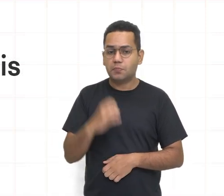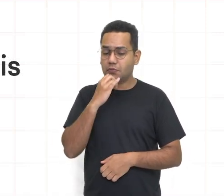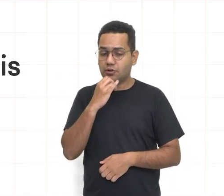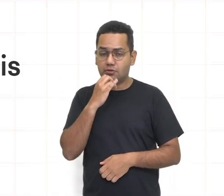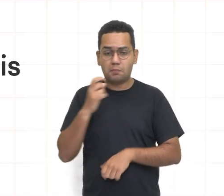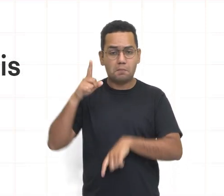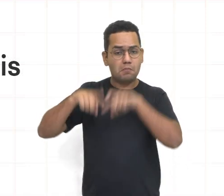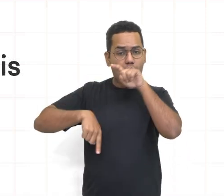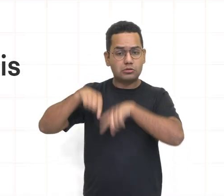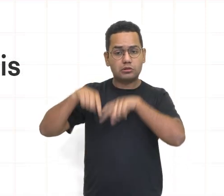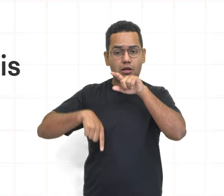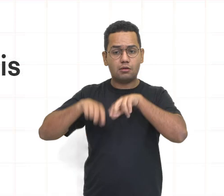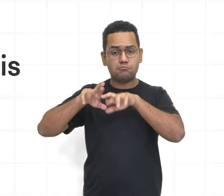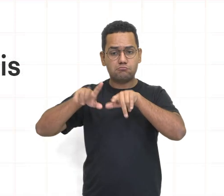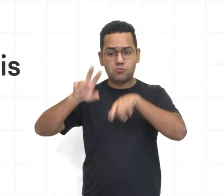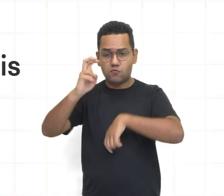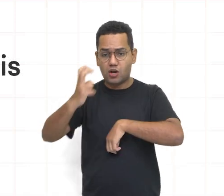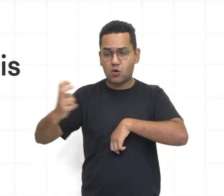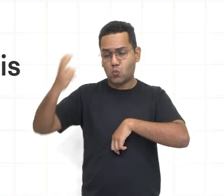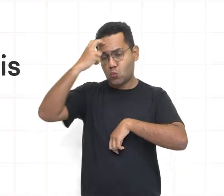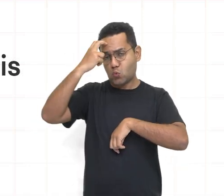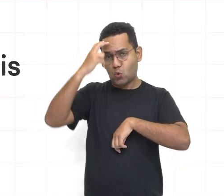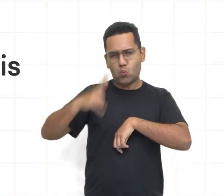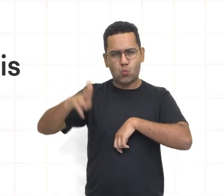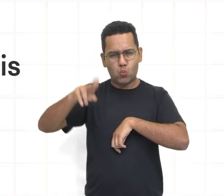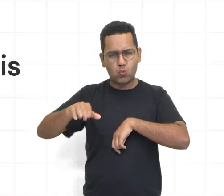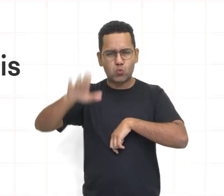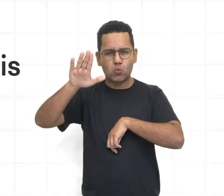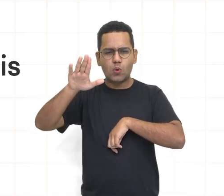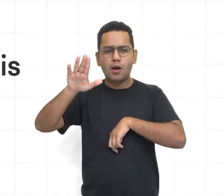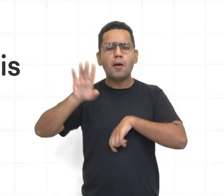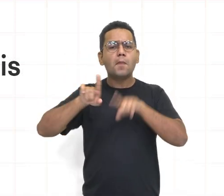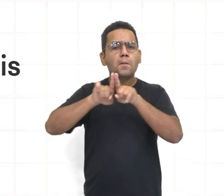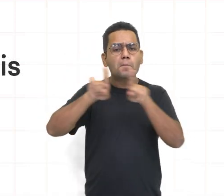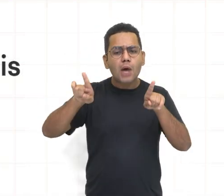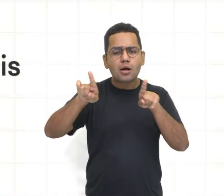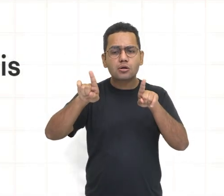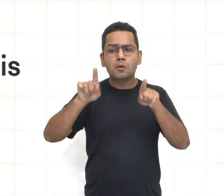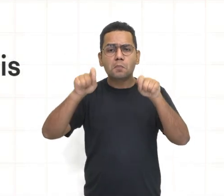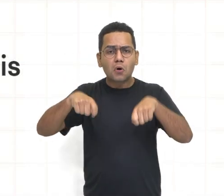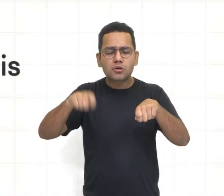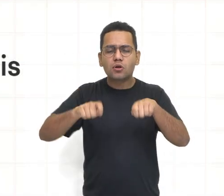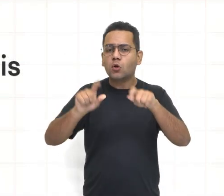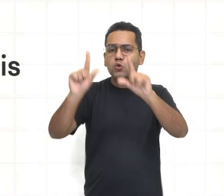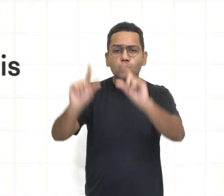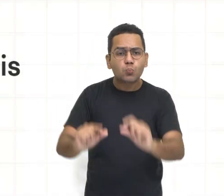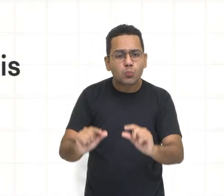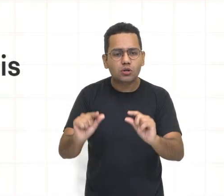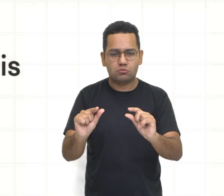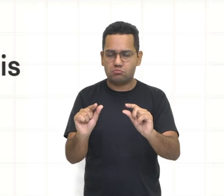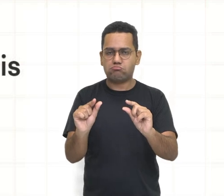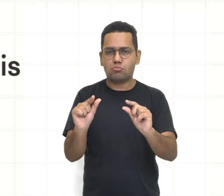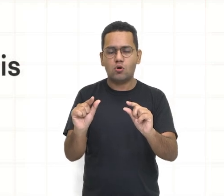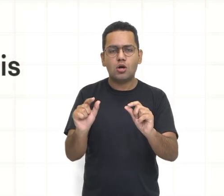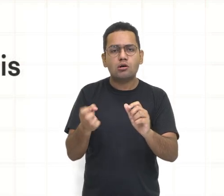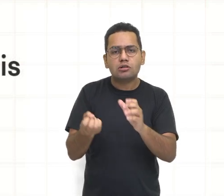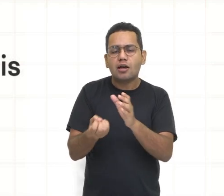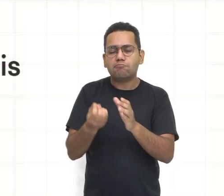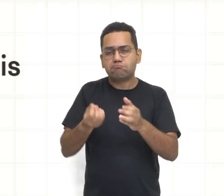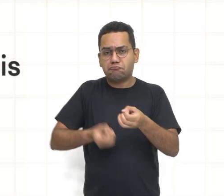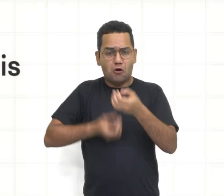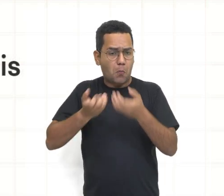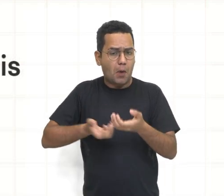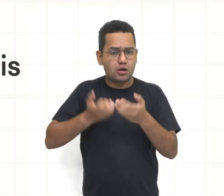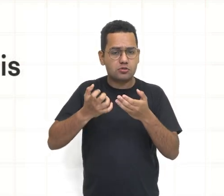produtos culturais pode levar à destruição de culturas locais e tradicionais. Professora, mas a senhora falou